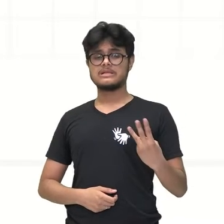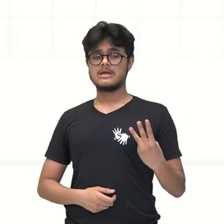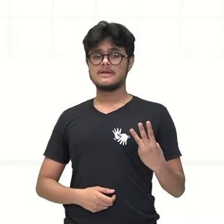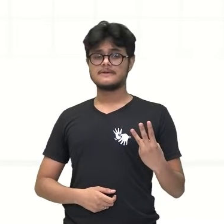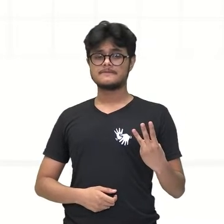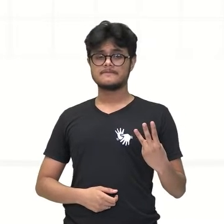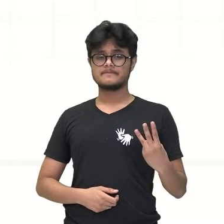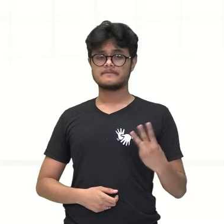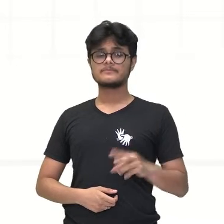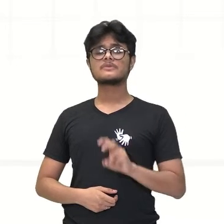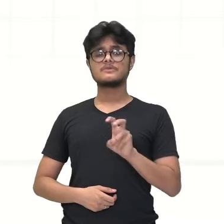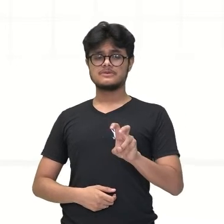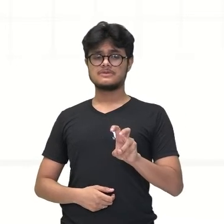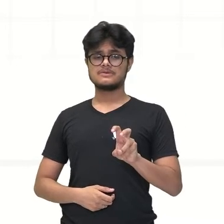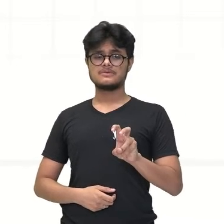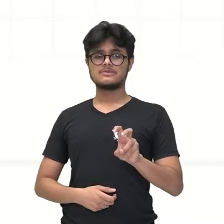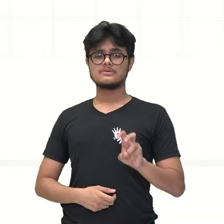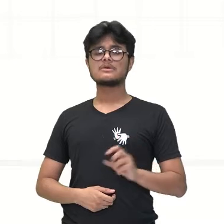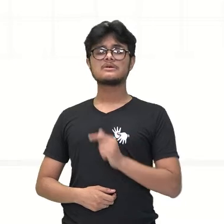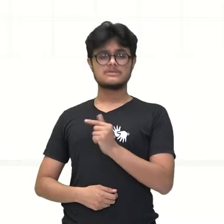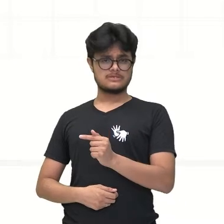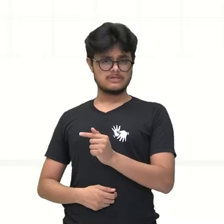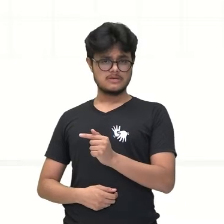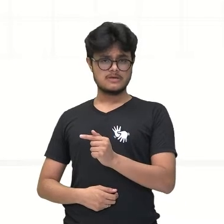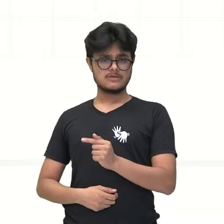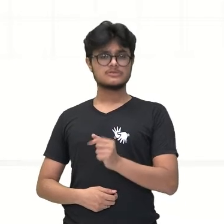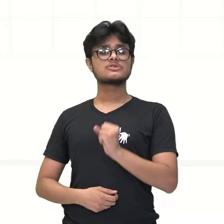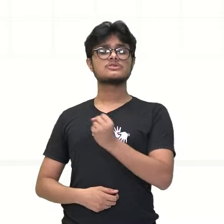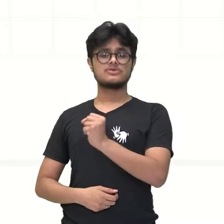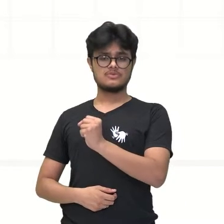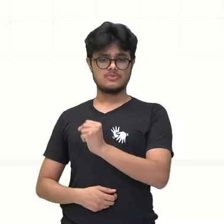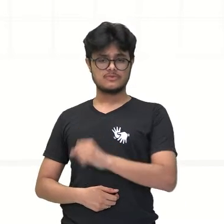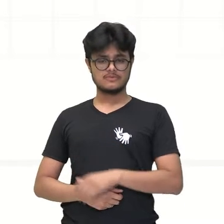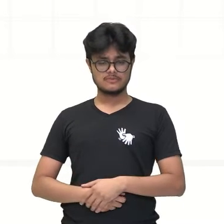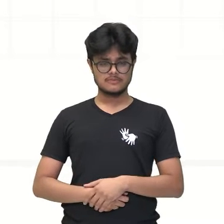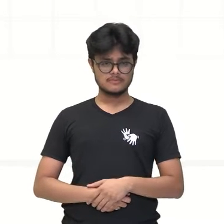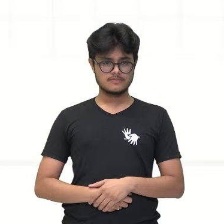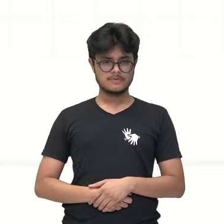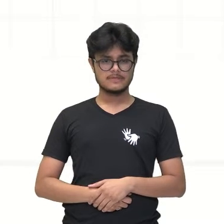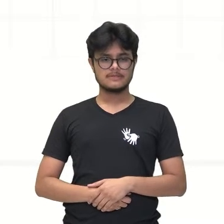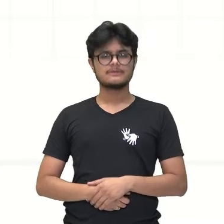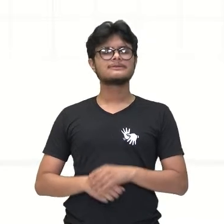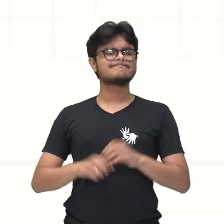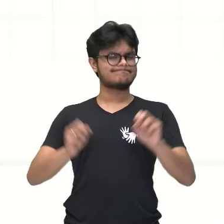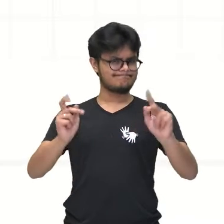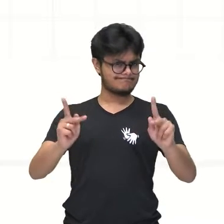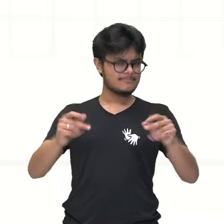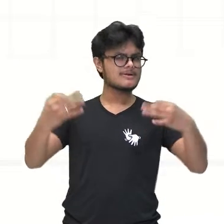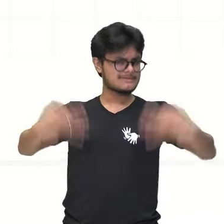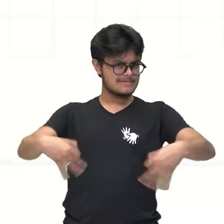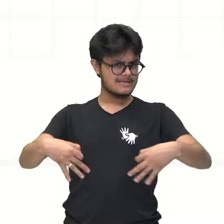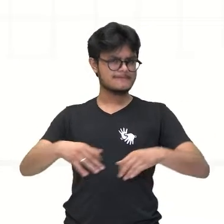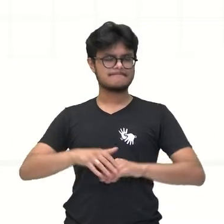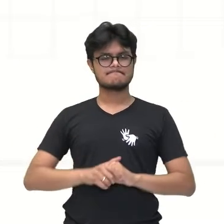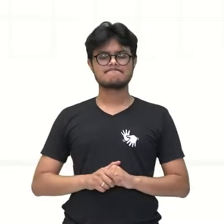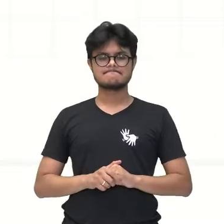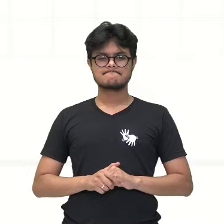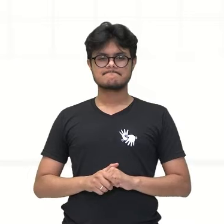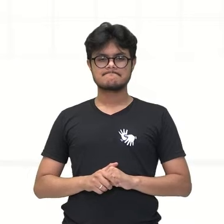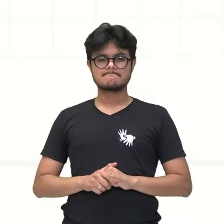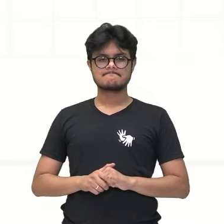o 3, depois o 5, depois o 7 e depois o 8. Agora sim está numa ordem